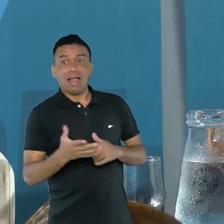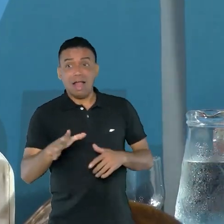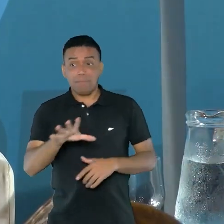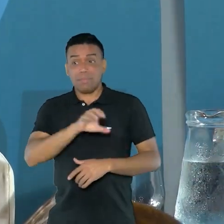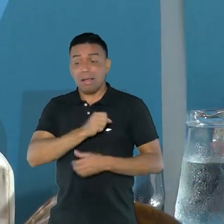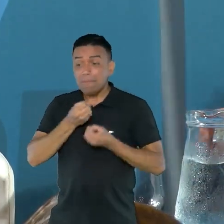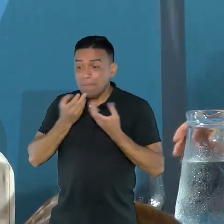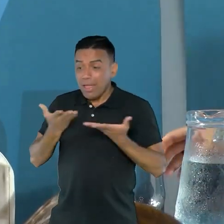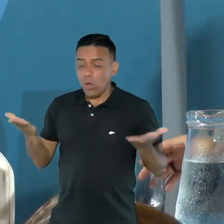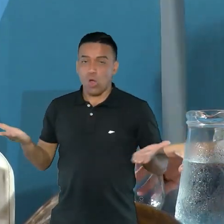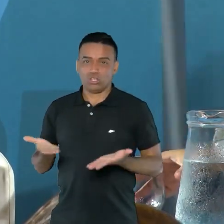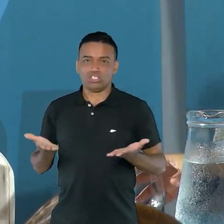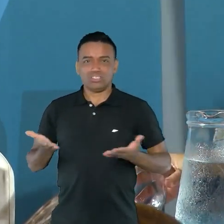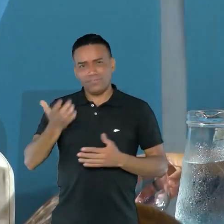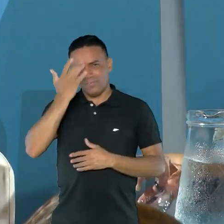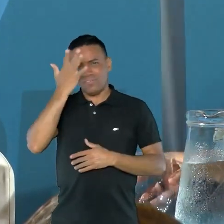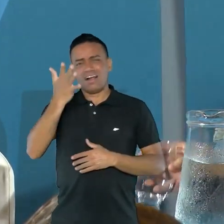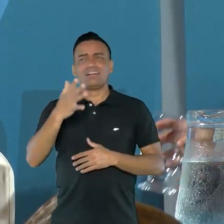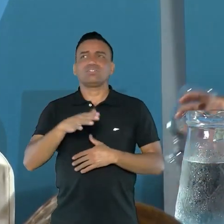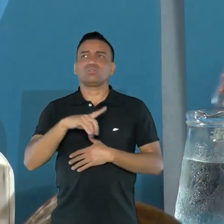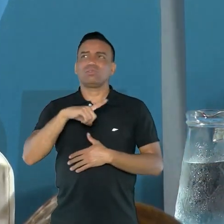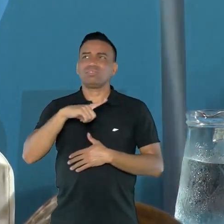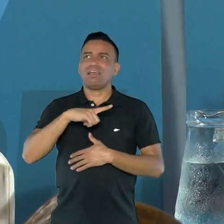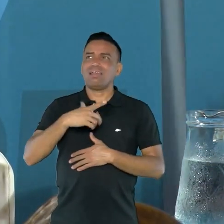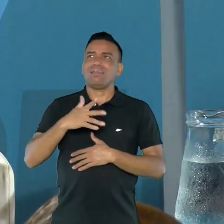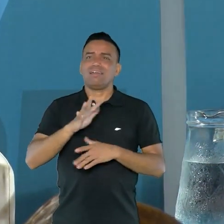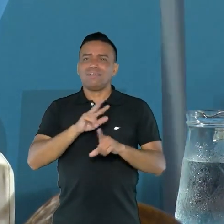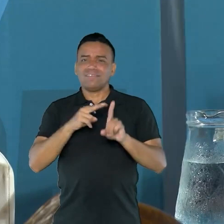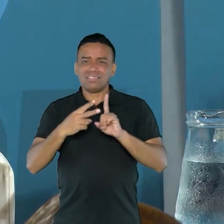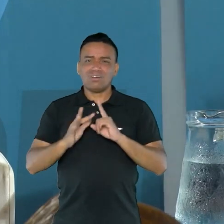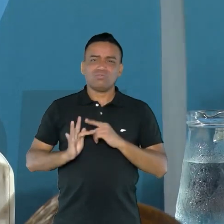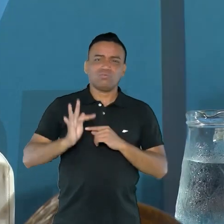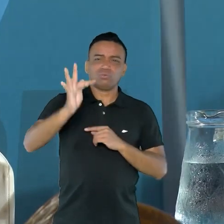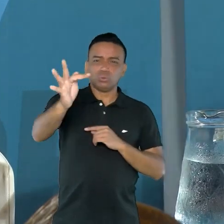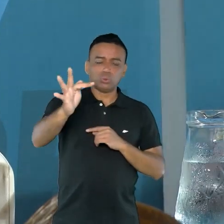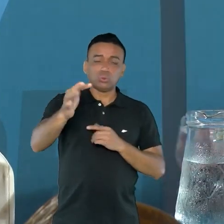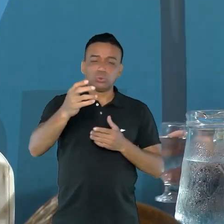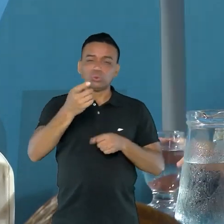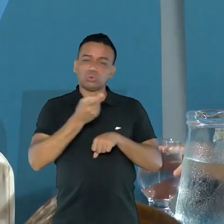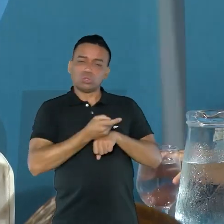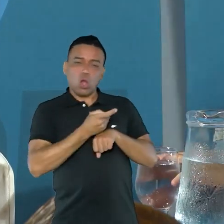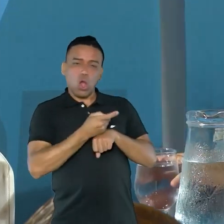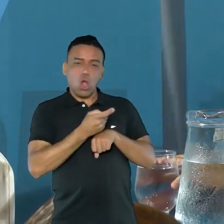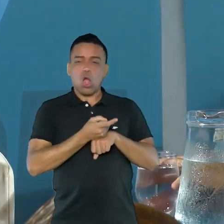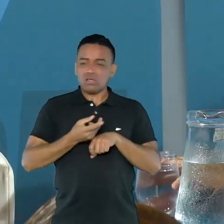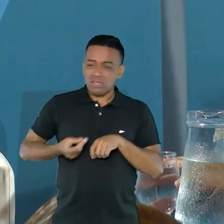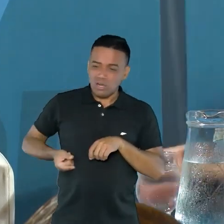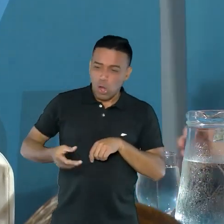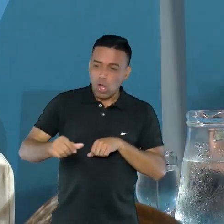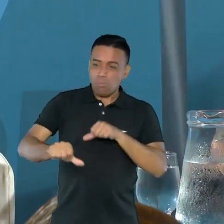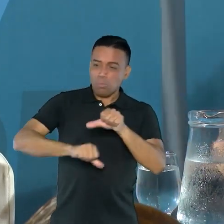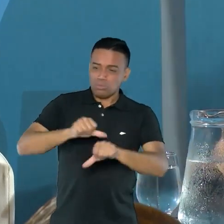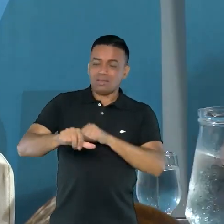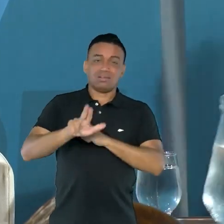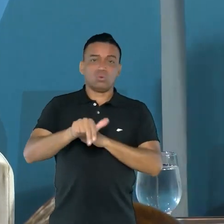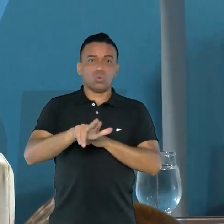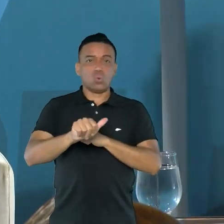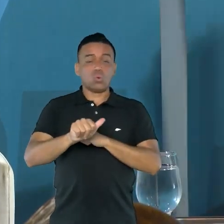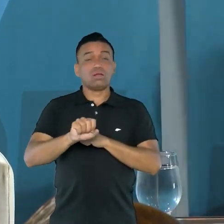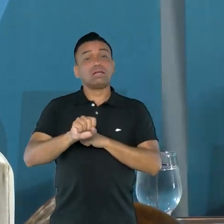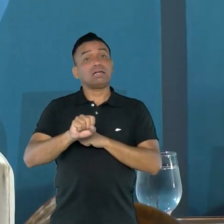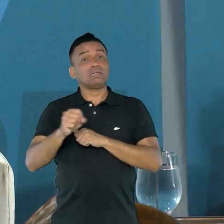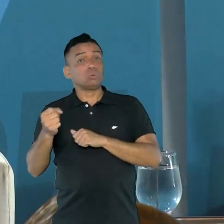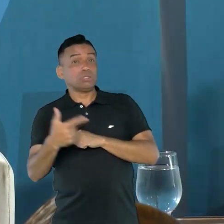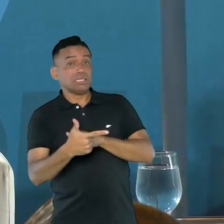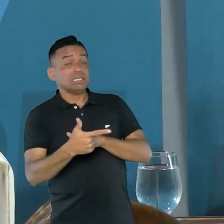hoje. É mais fácil ter expectativa de amar o sólido, o eterno e o imutável que